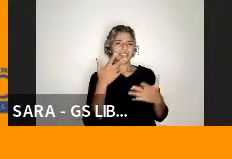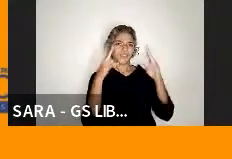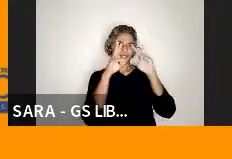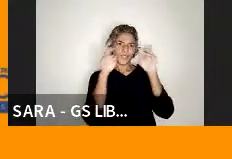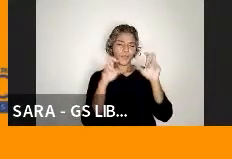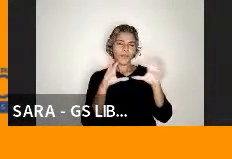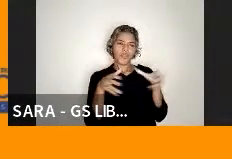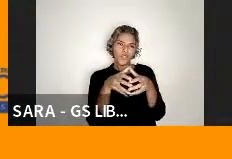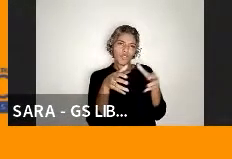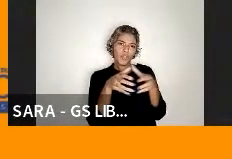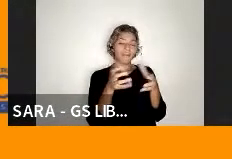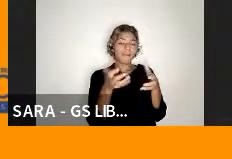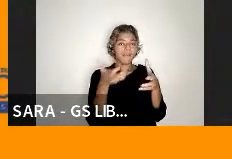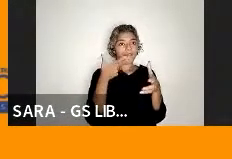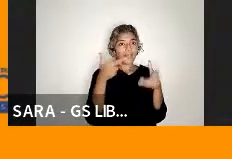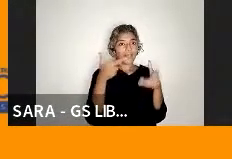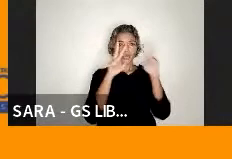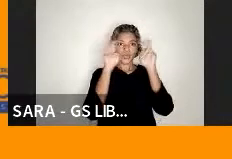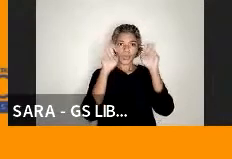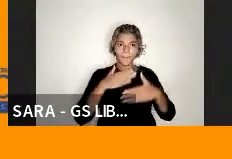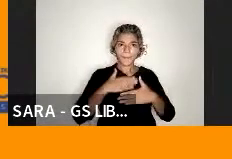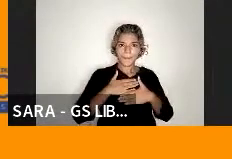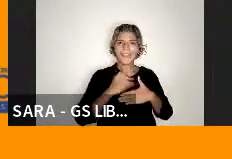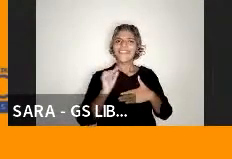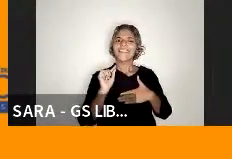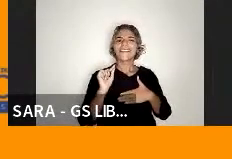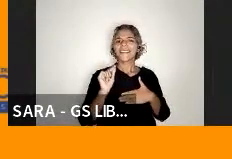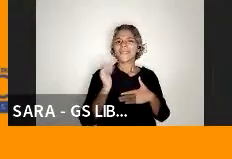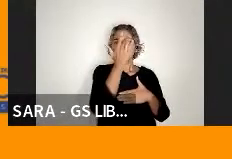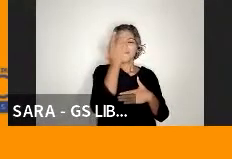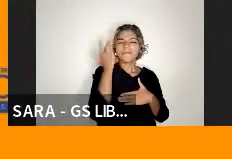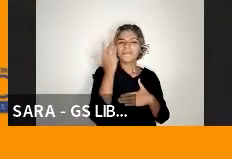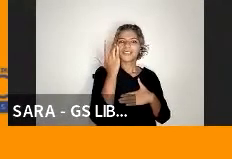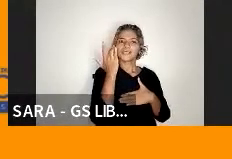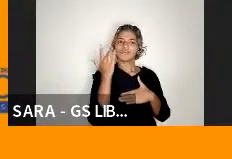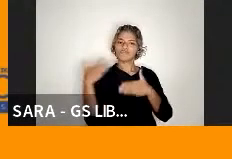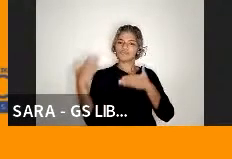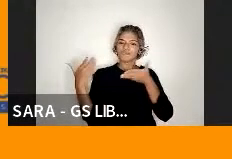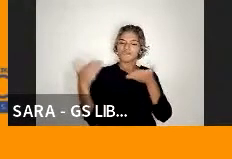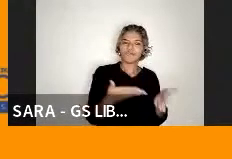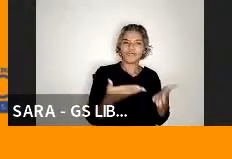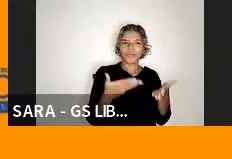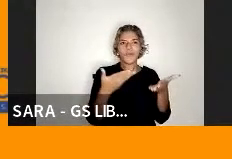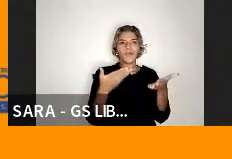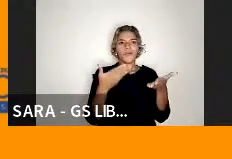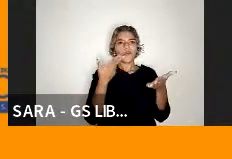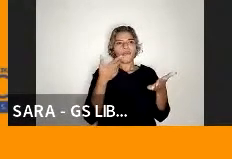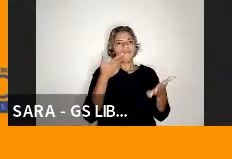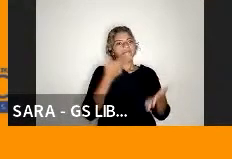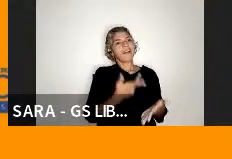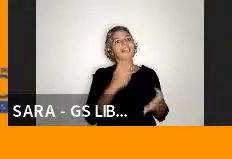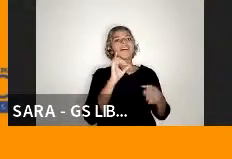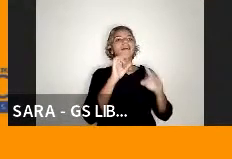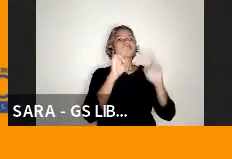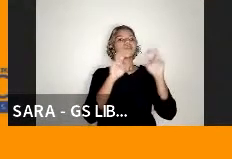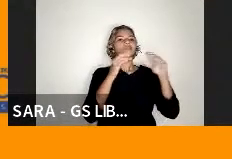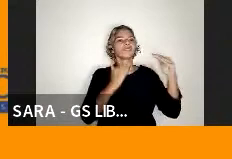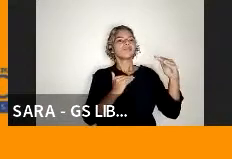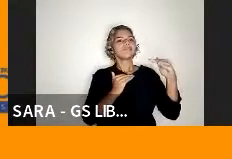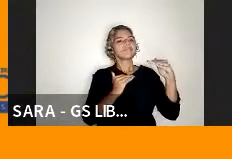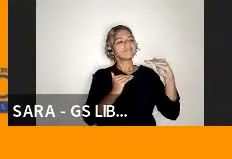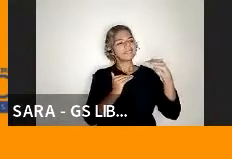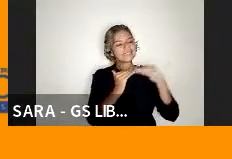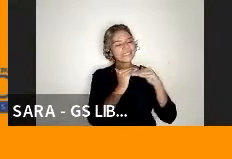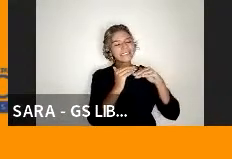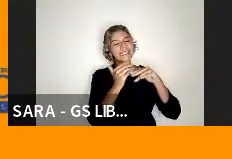mim, né? Quem é essa pessoa que está chegando aqui para falar do Comitê para Equidade de Gênero e Raça para vocês? E queria, né, situar um pouco e contextualizar qual é